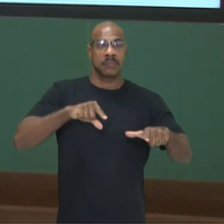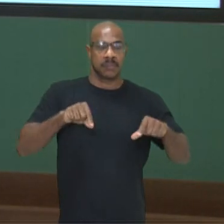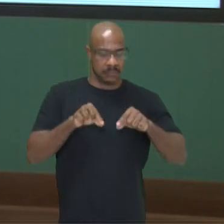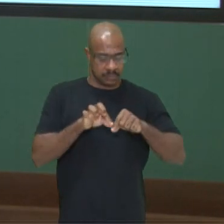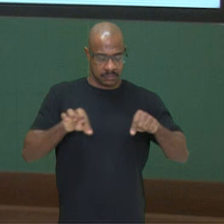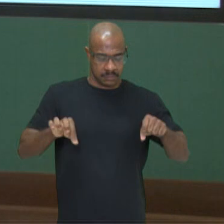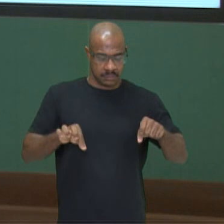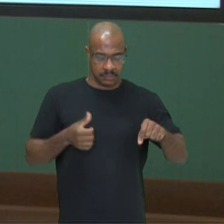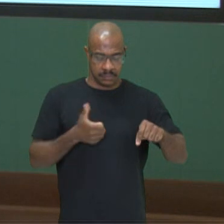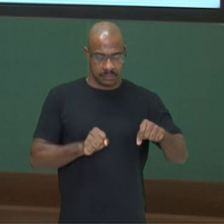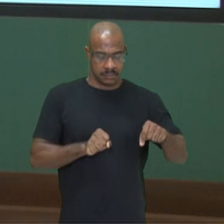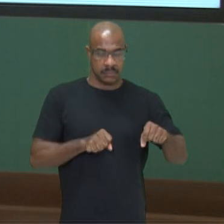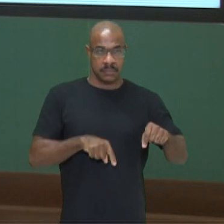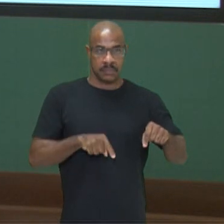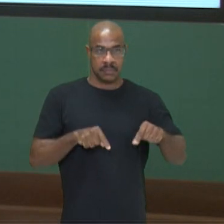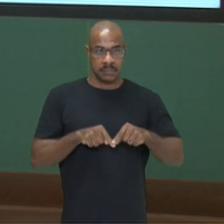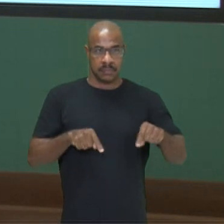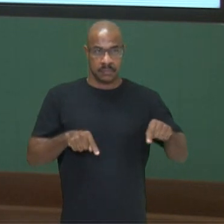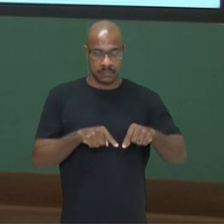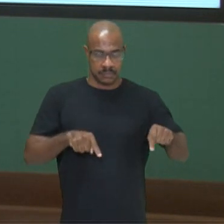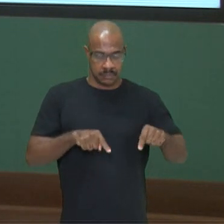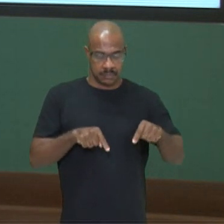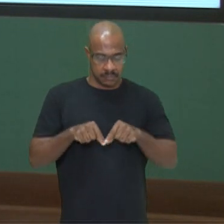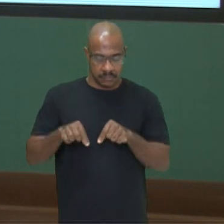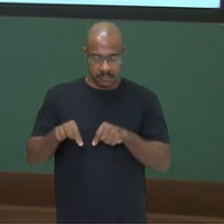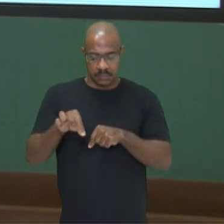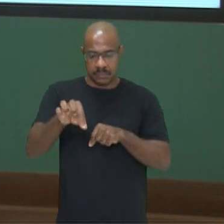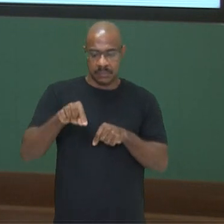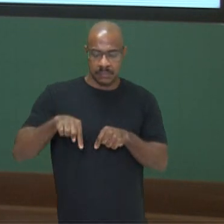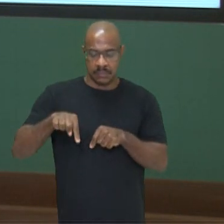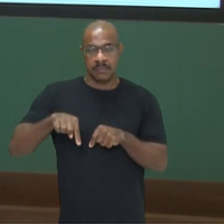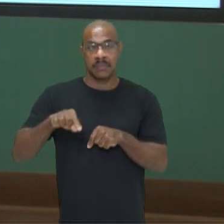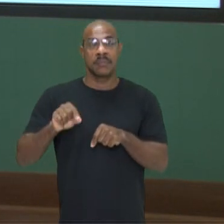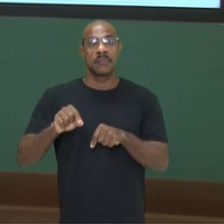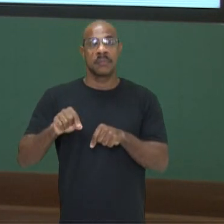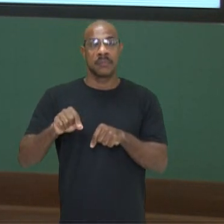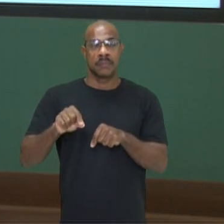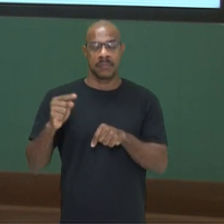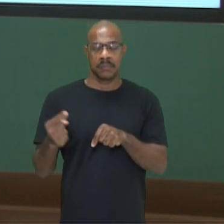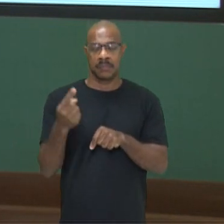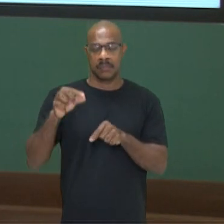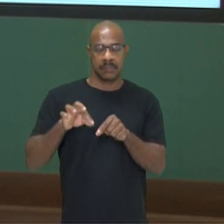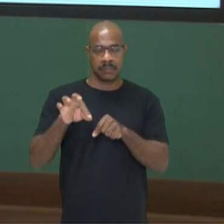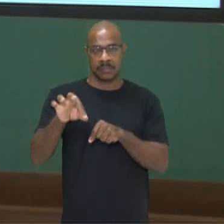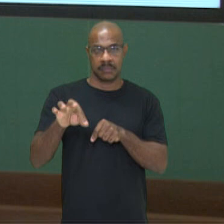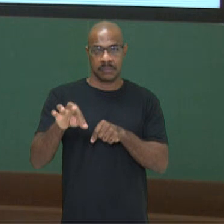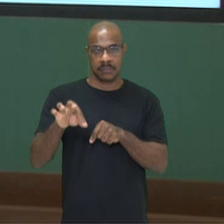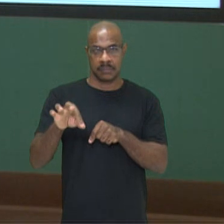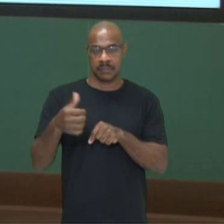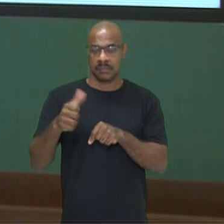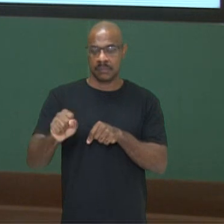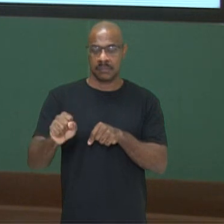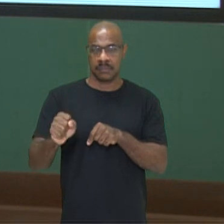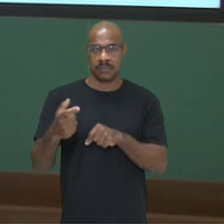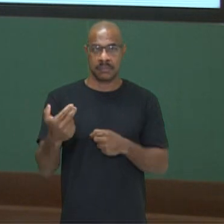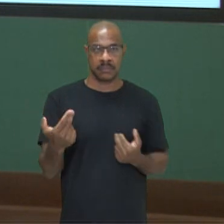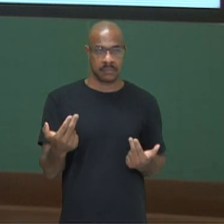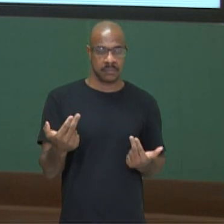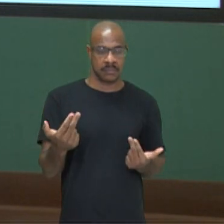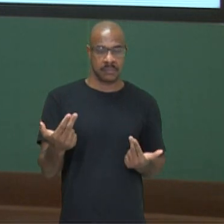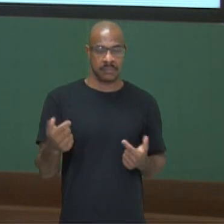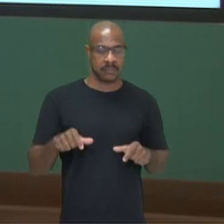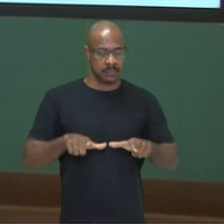ter 18 metros de base e 18 metros de altura, né? Ou largura